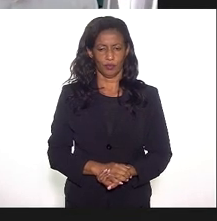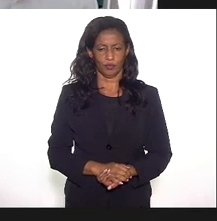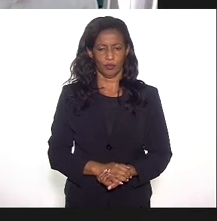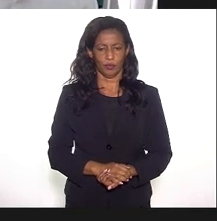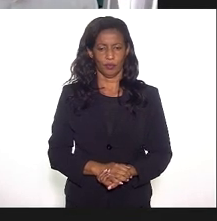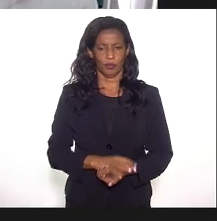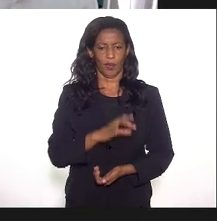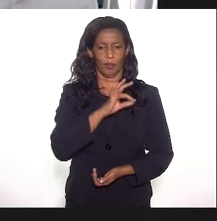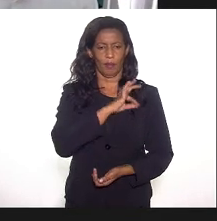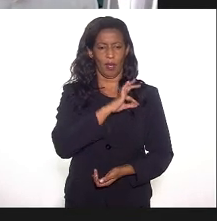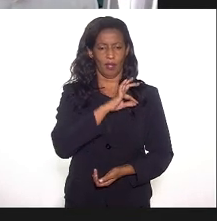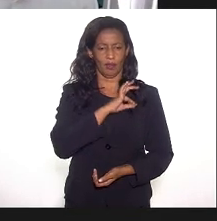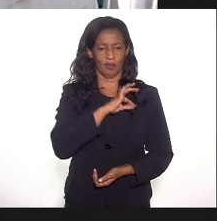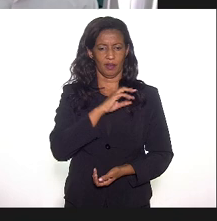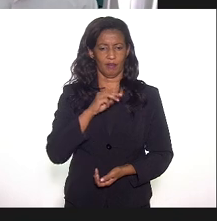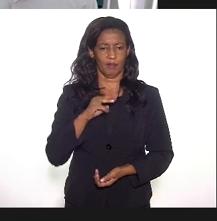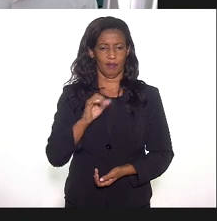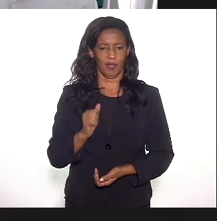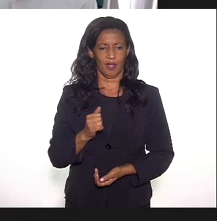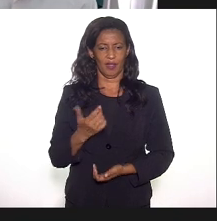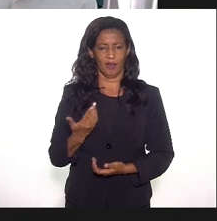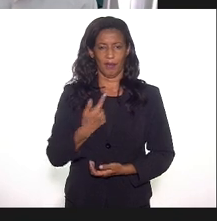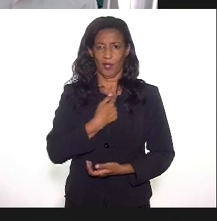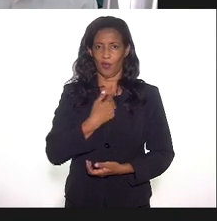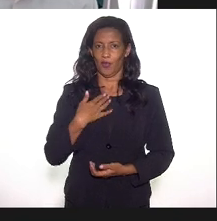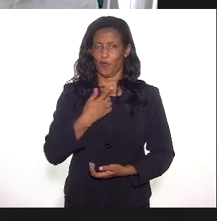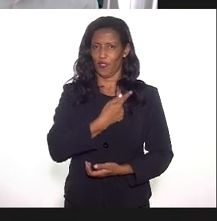Deputada Marta. Governadora.